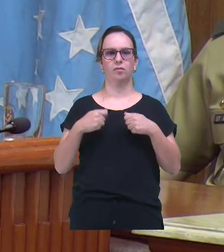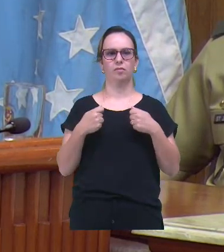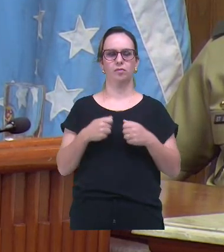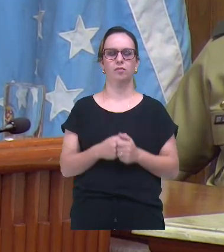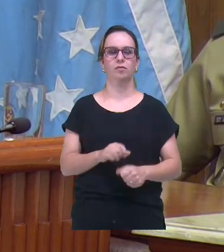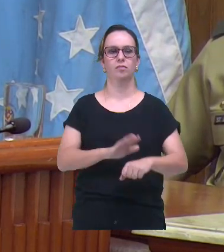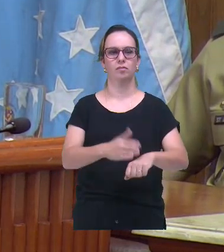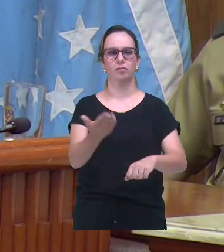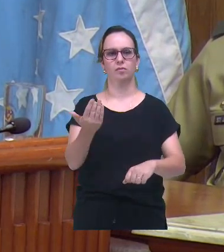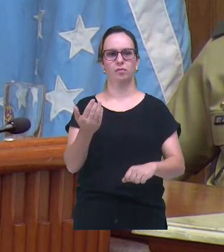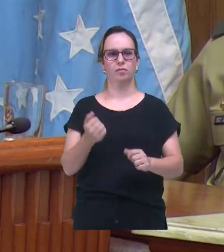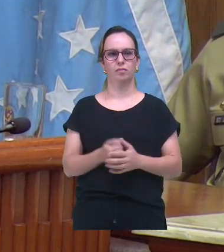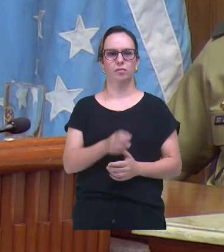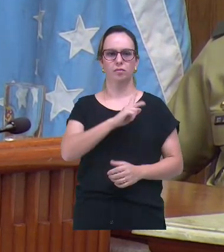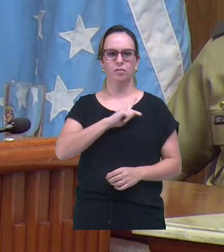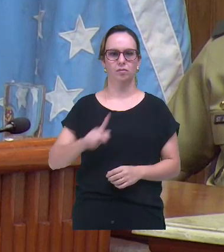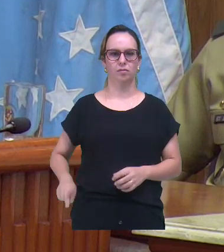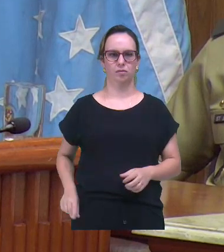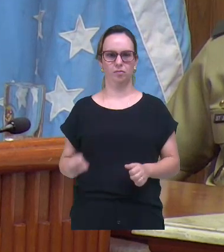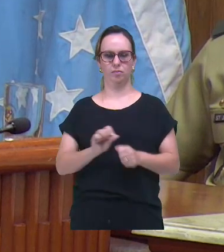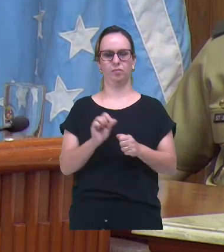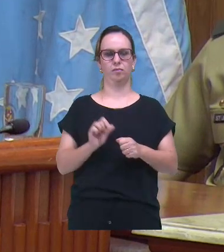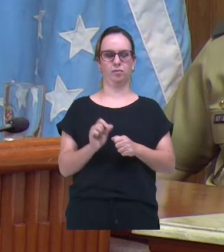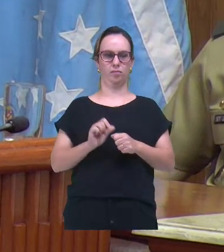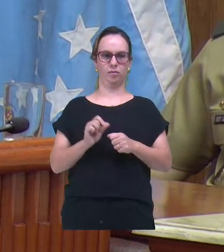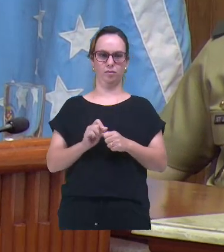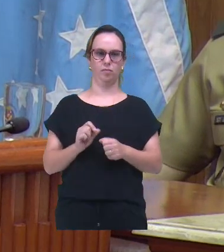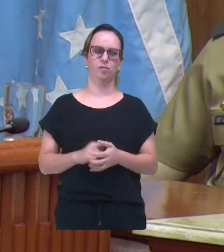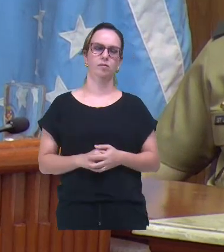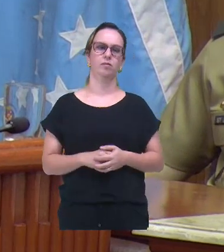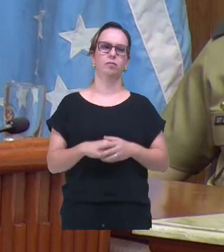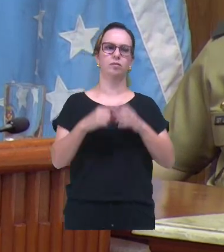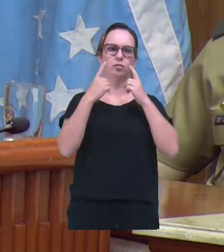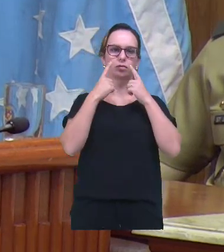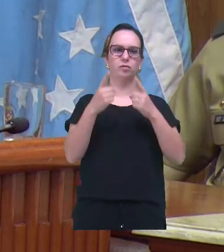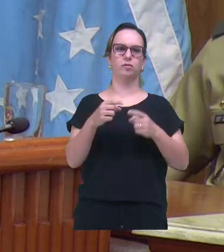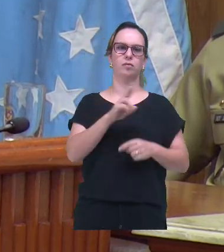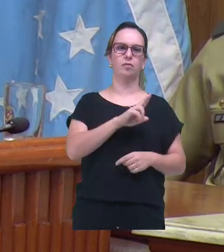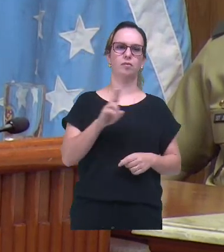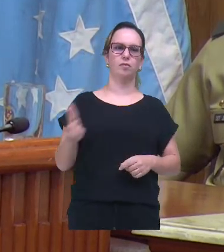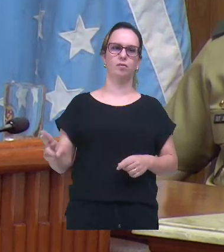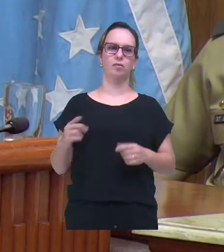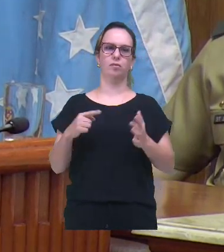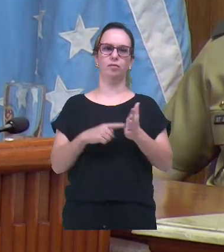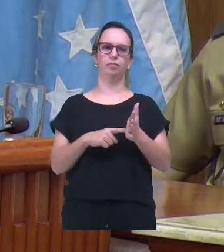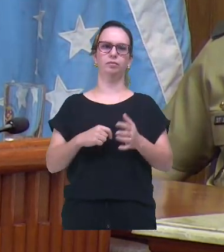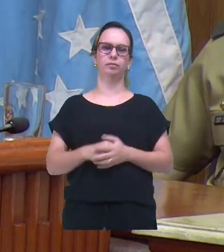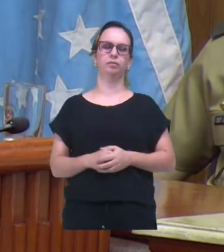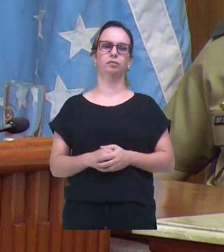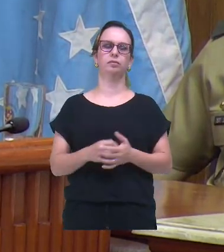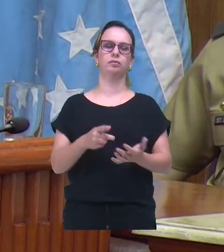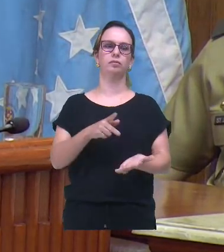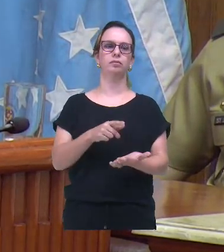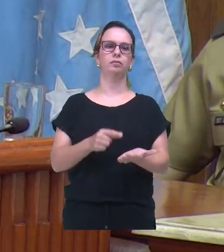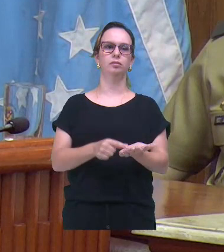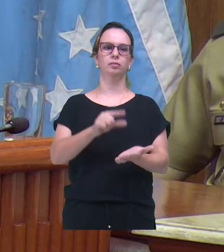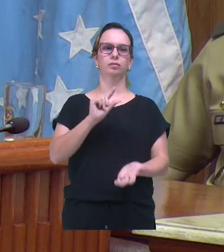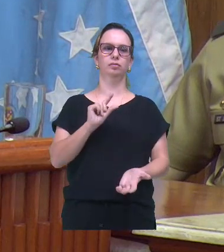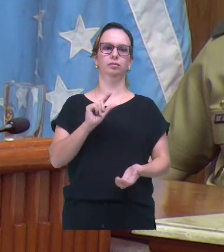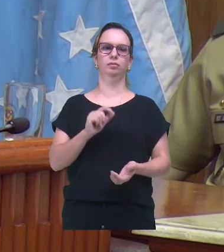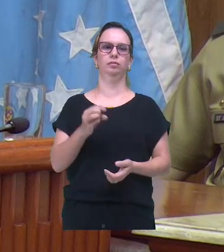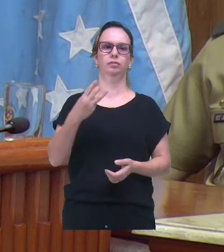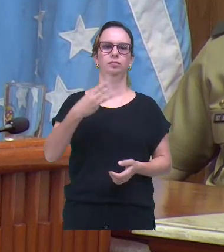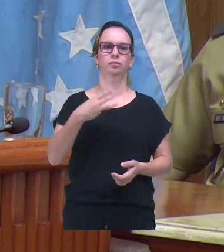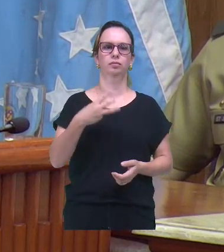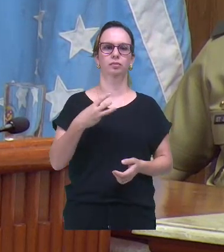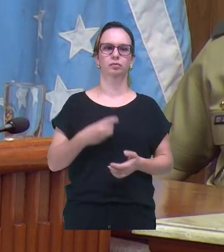para processamento e apreciação das indicações. Parágrafo 3º. A aprovação das